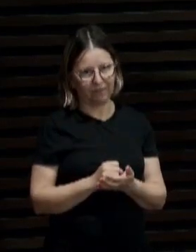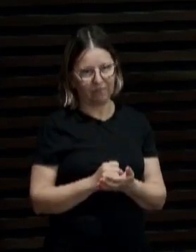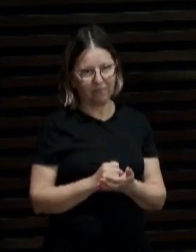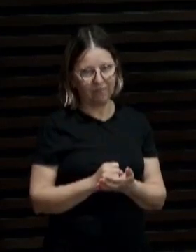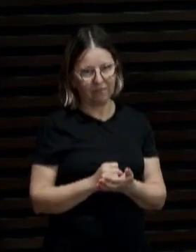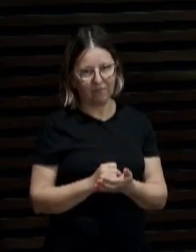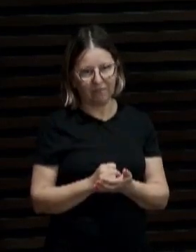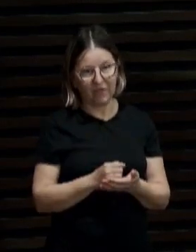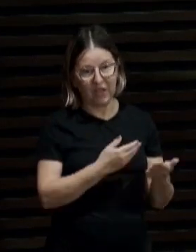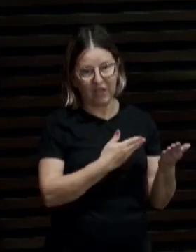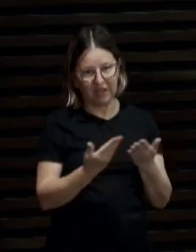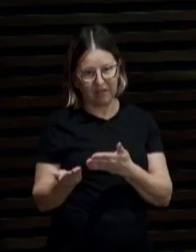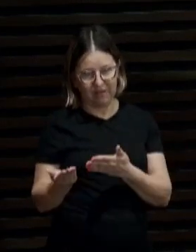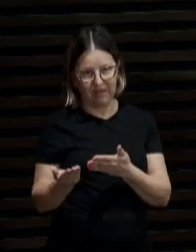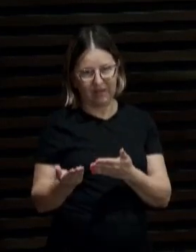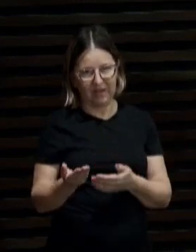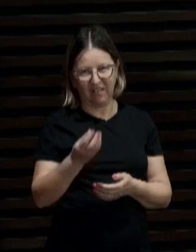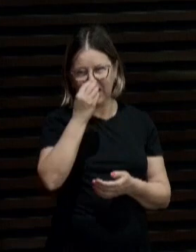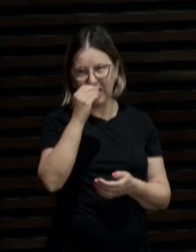primeiro amor. Faz sentido para você?